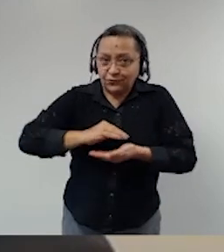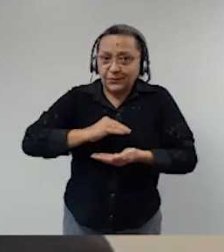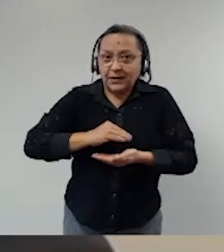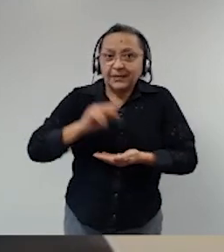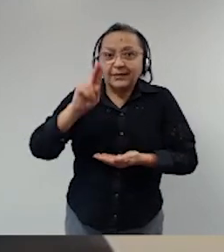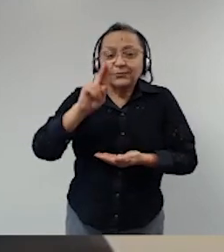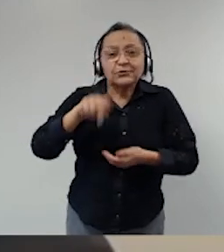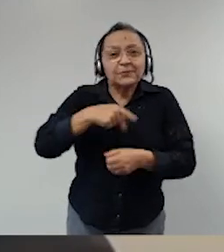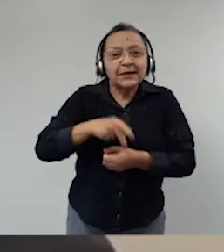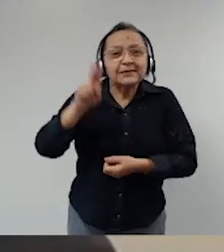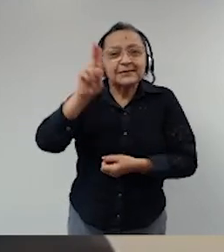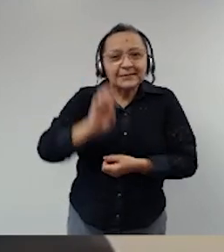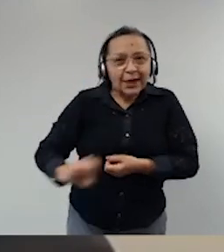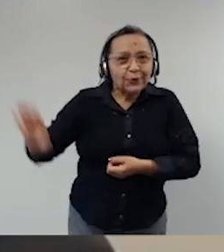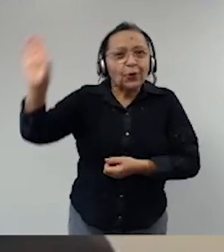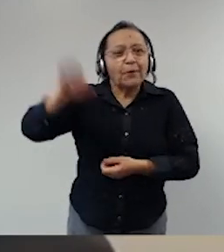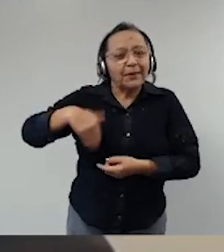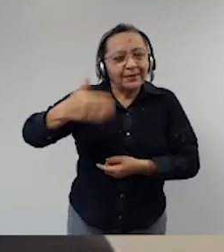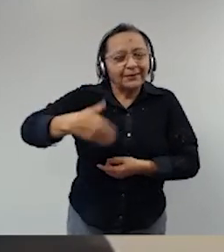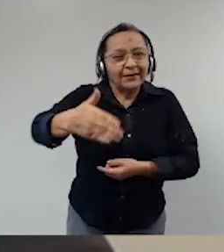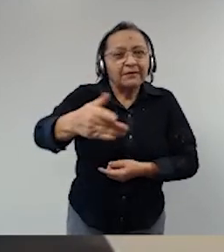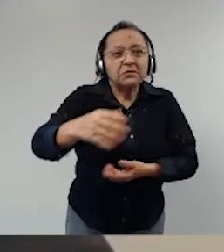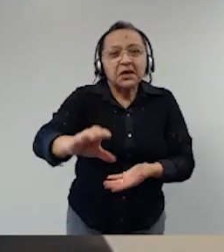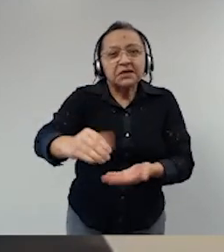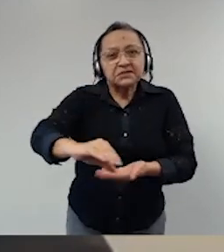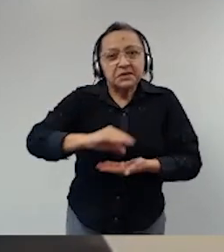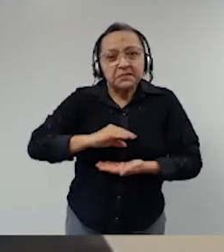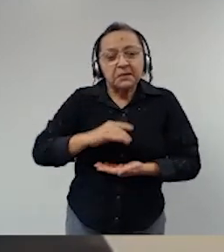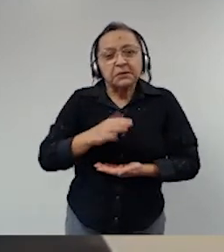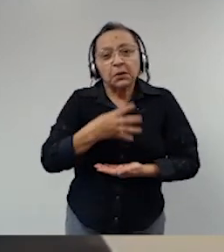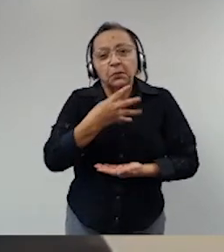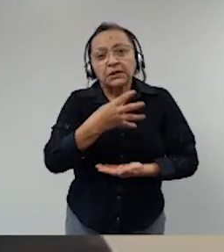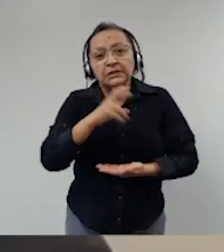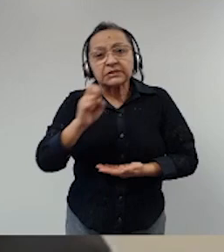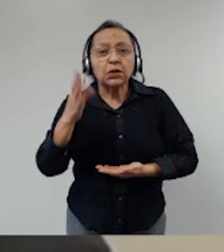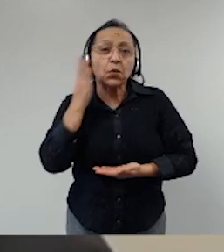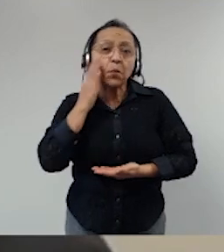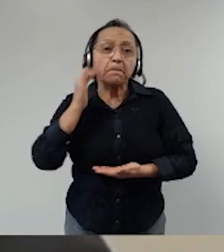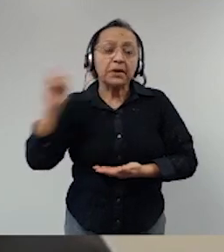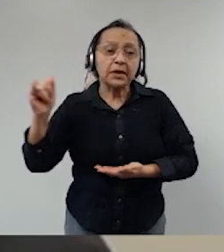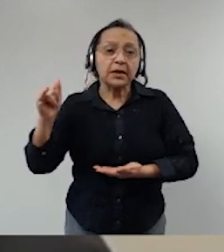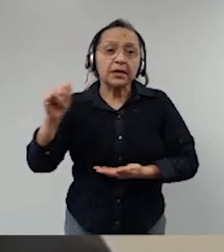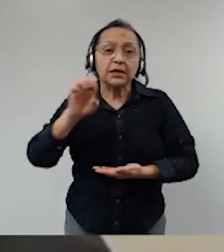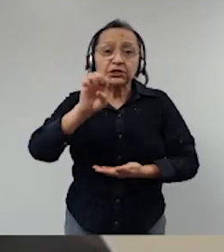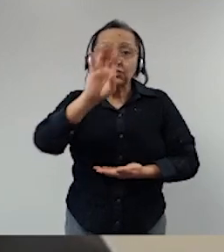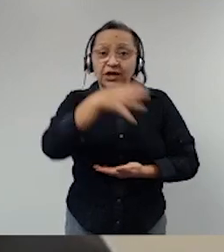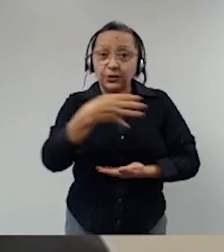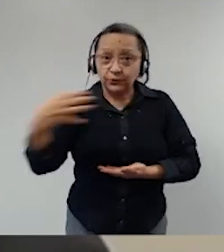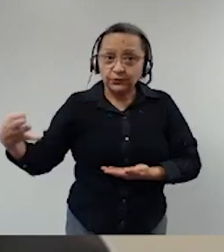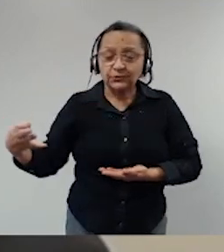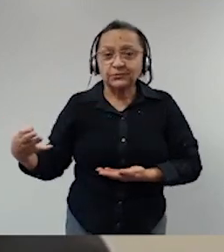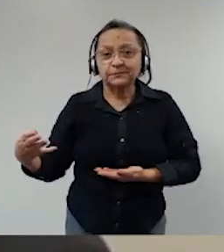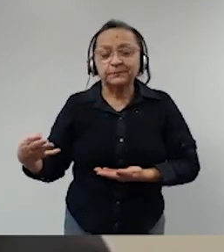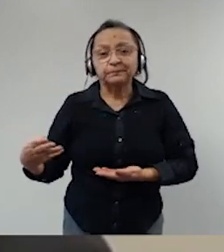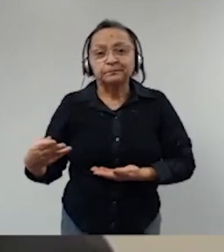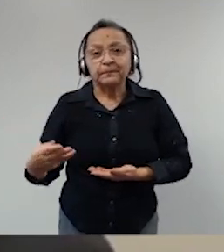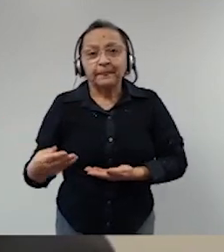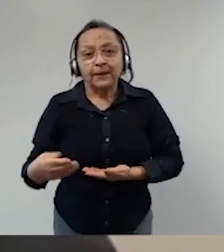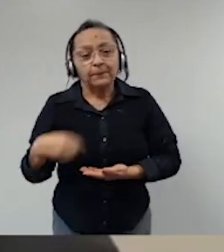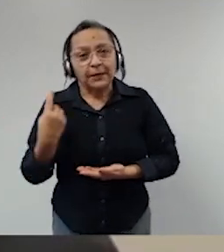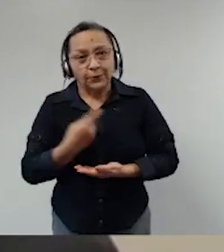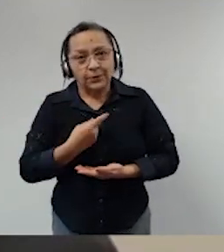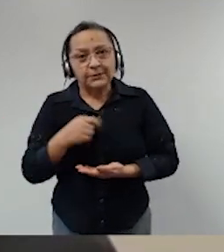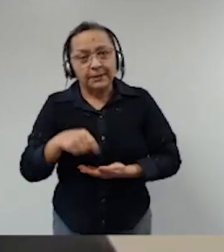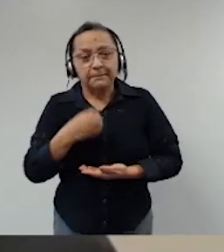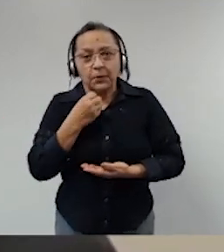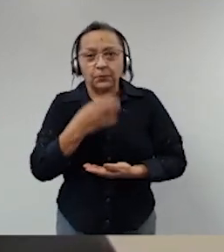nos próximos anos. Vamos receber cerca de 45 bilhões de euros, que para uma economia como a portuguesa é significativo.